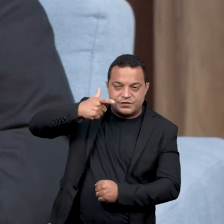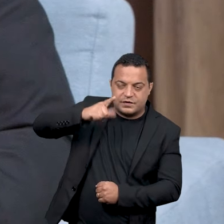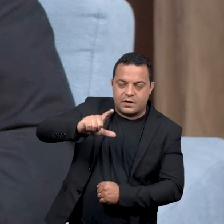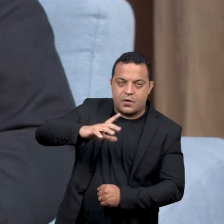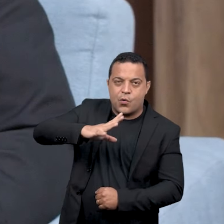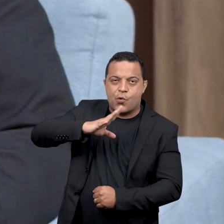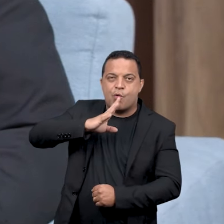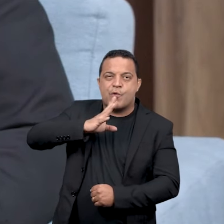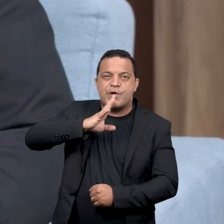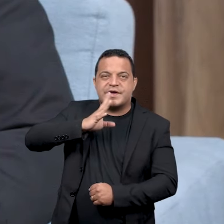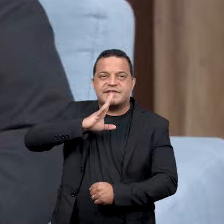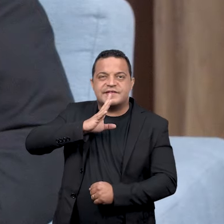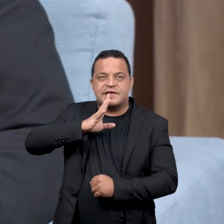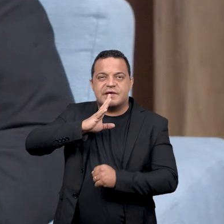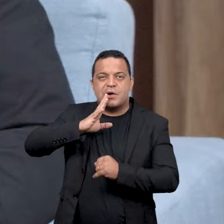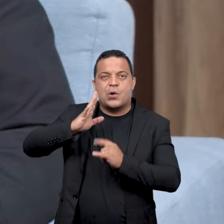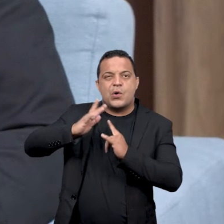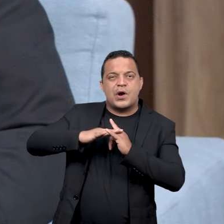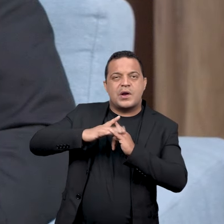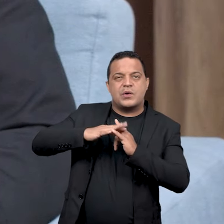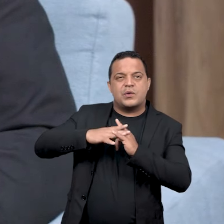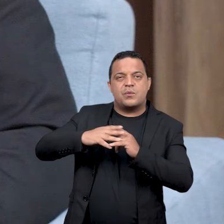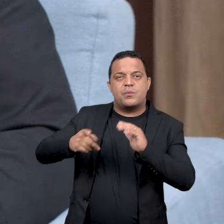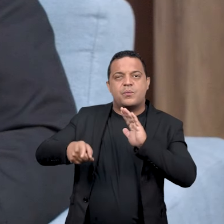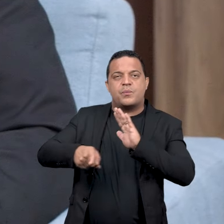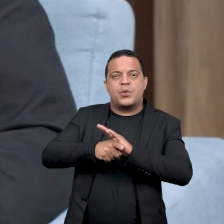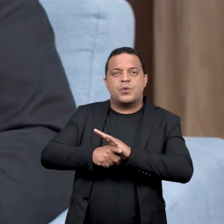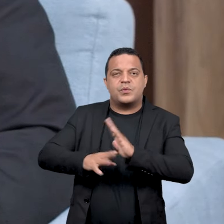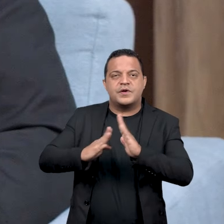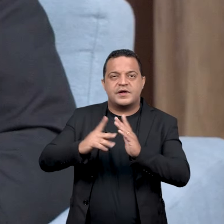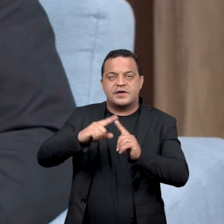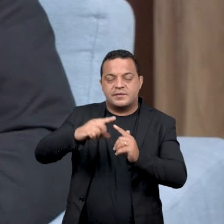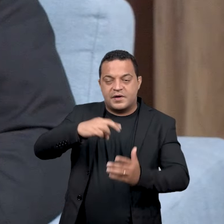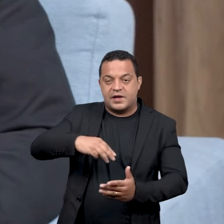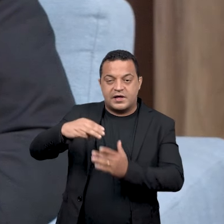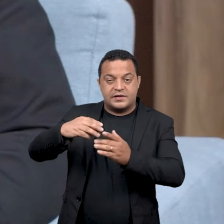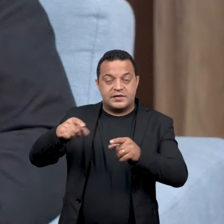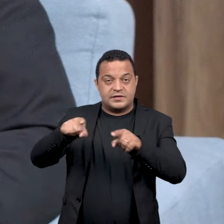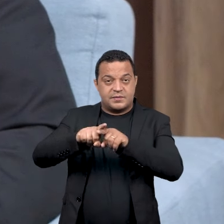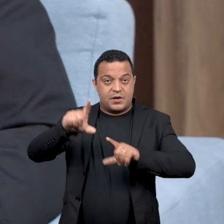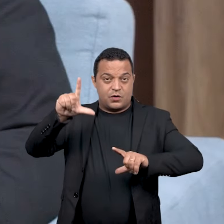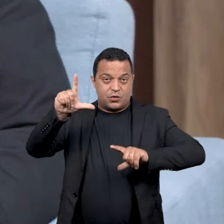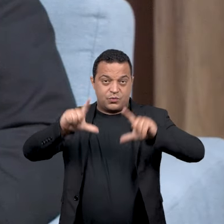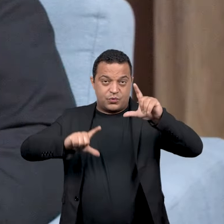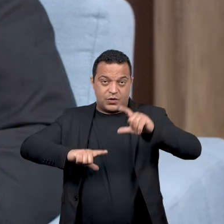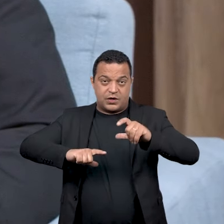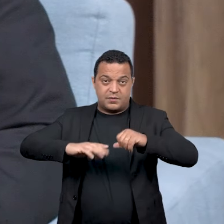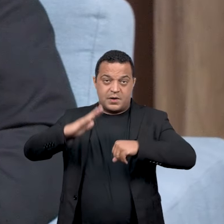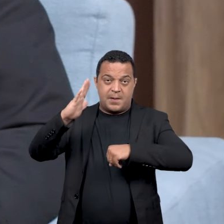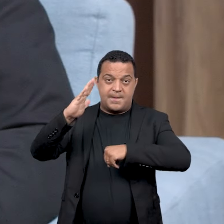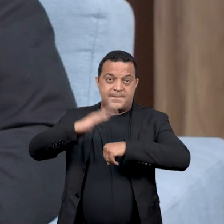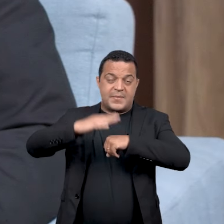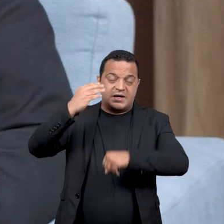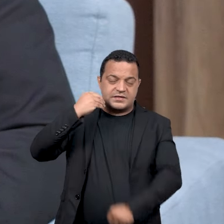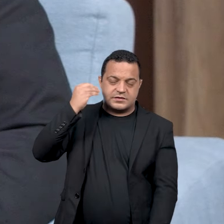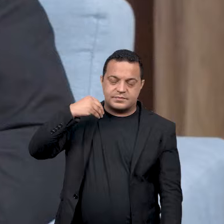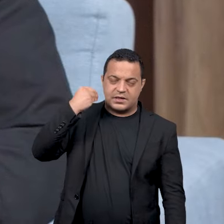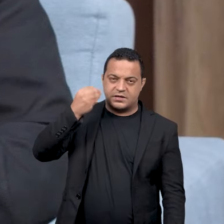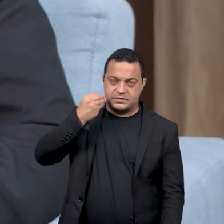também conhecer o canal e também este programa Mais Sábios. Como nós vamos falar do ano